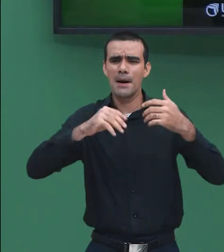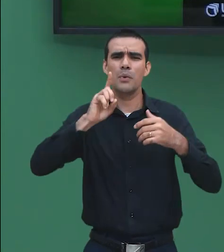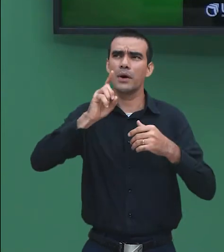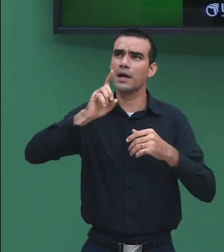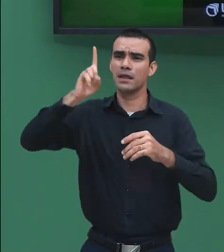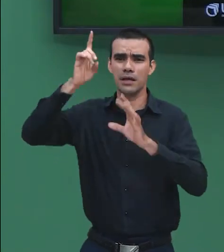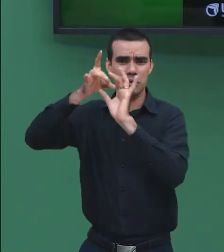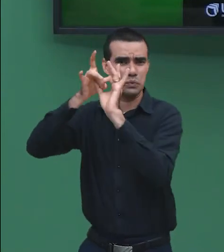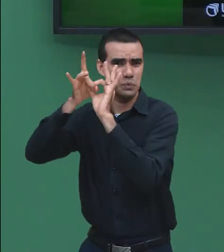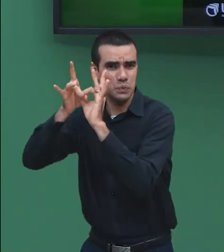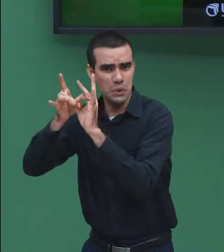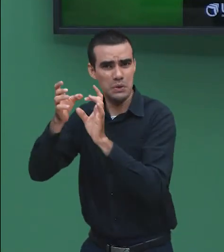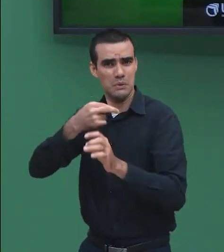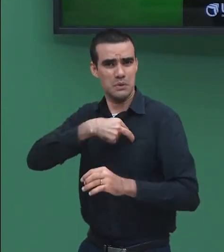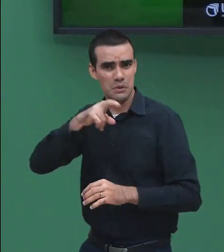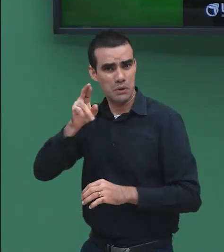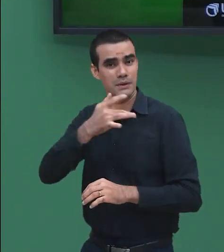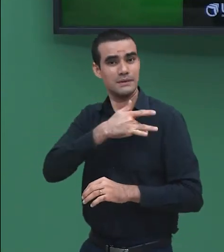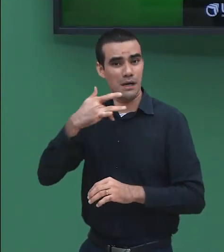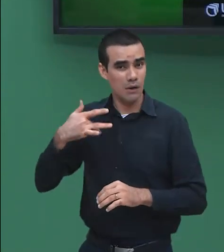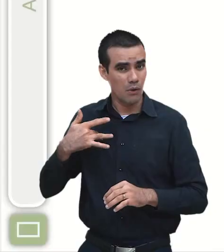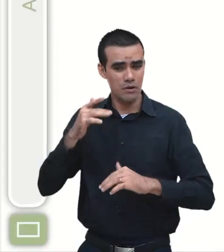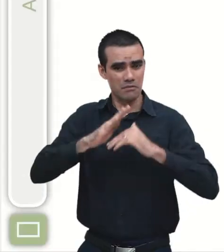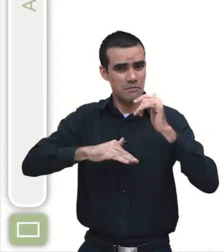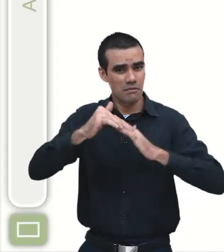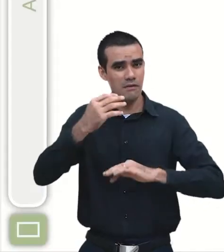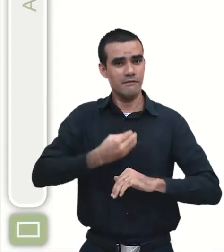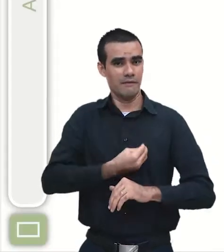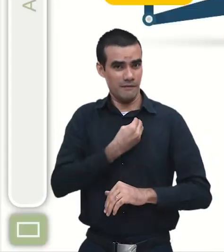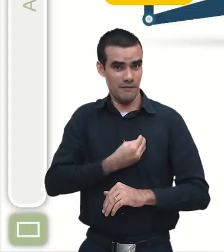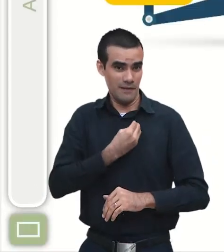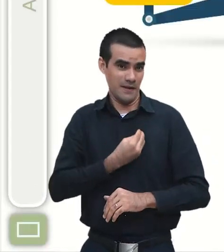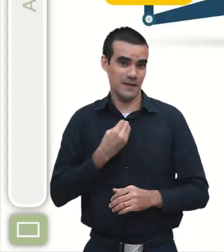espiritualidade, religiosidade, saúde e qualidade de vida.